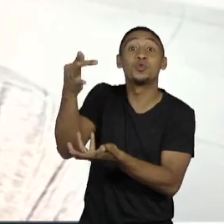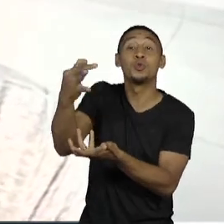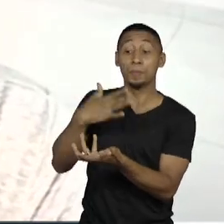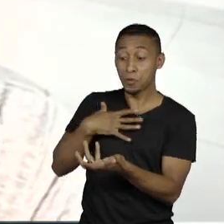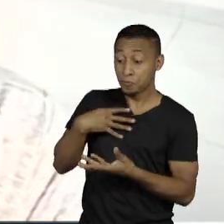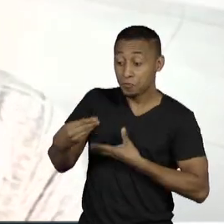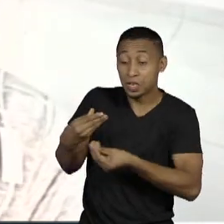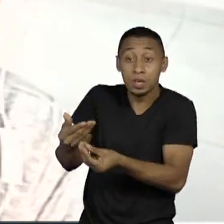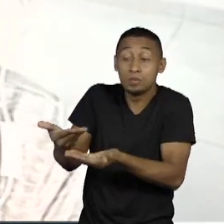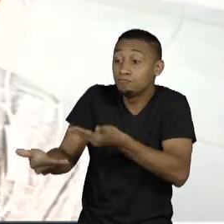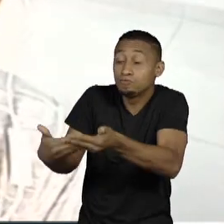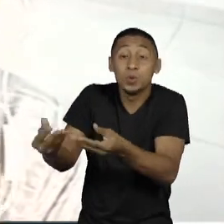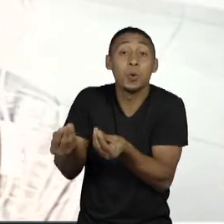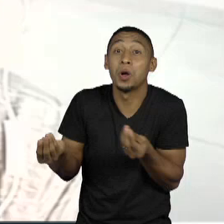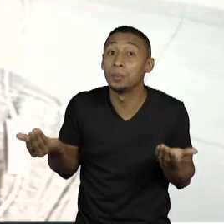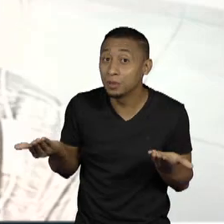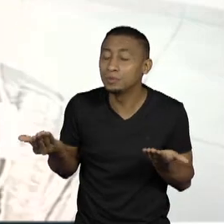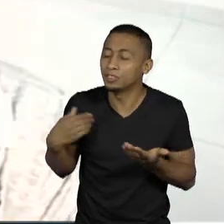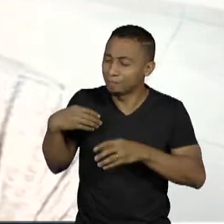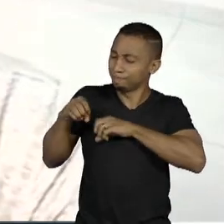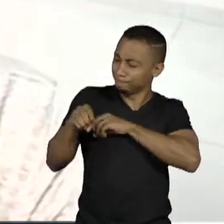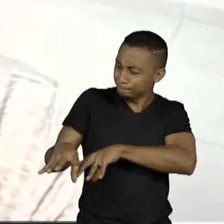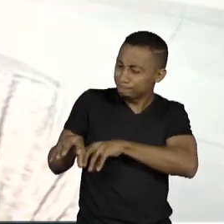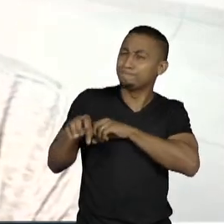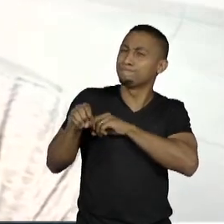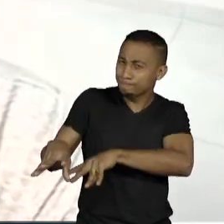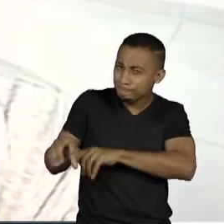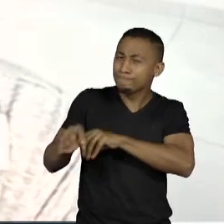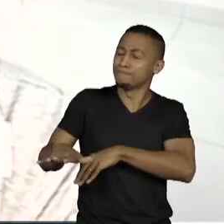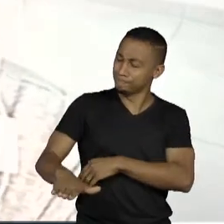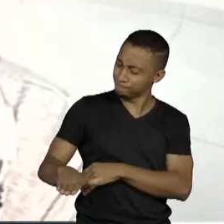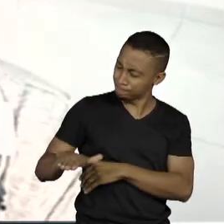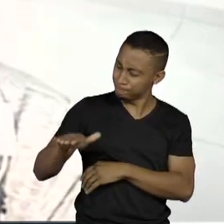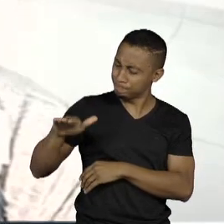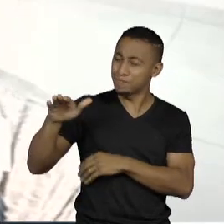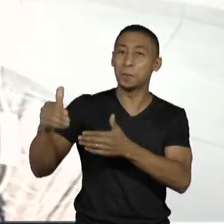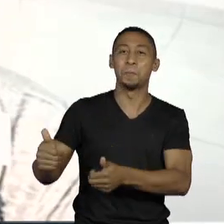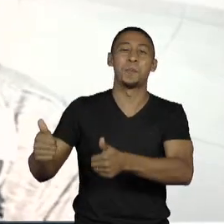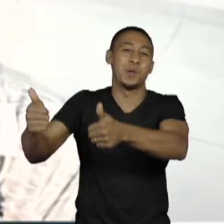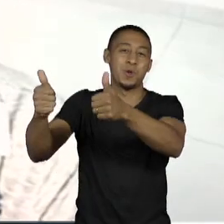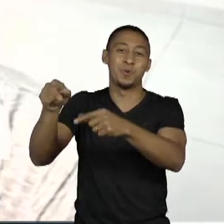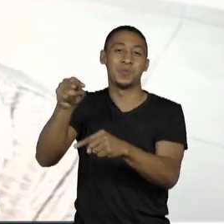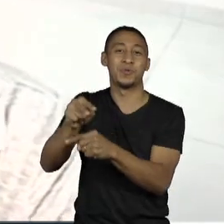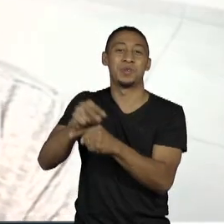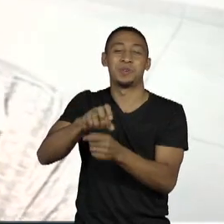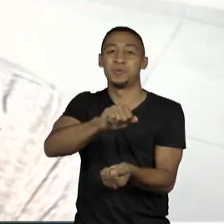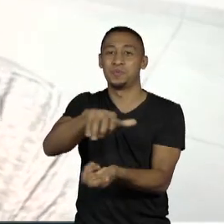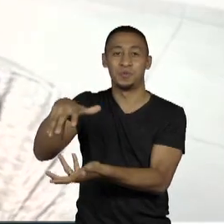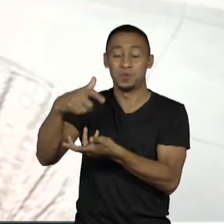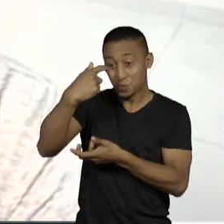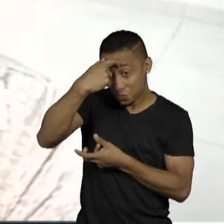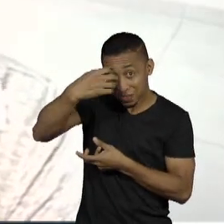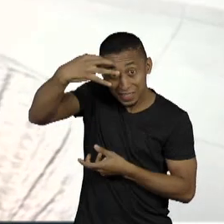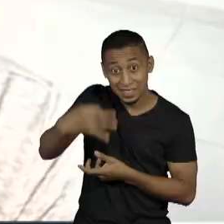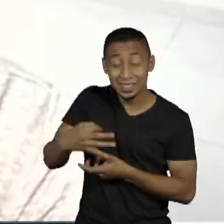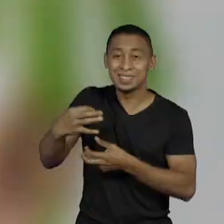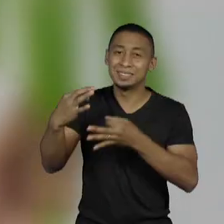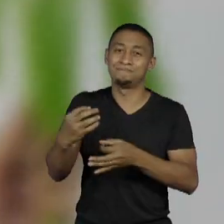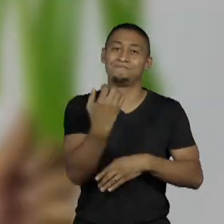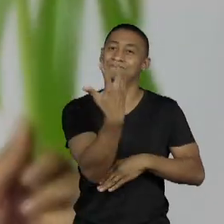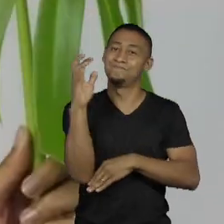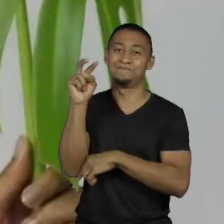criando filhos que vão, filhos melhores para deixar para o mundo, porque a gente já está criando eles com uma consciência mais ecológica,